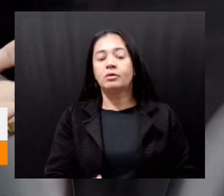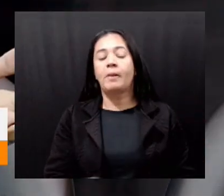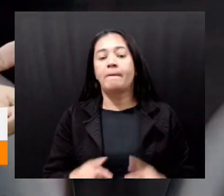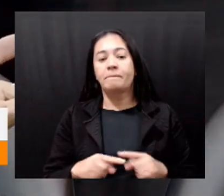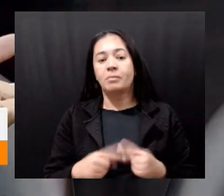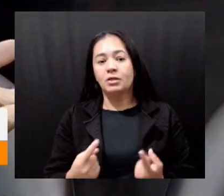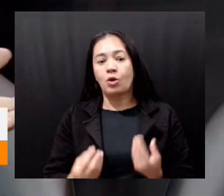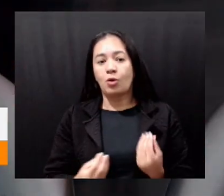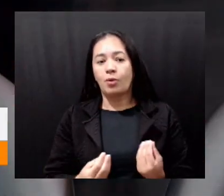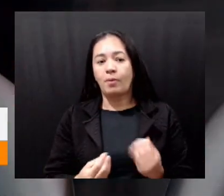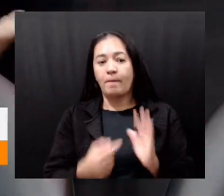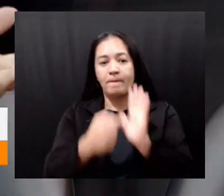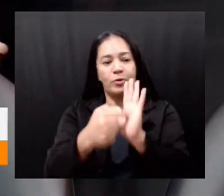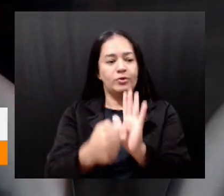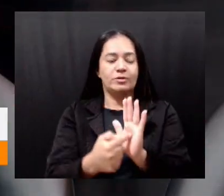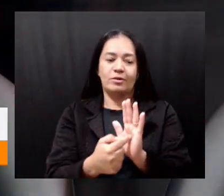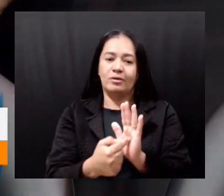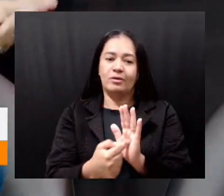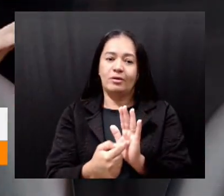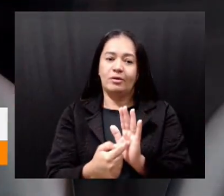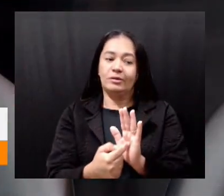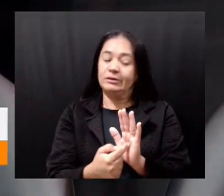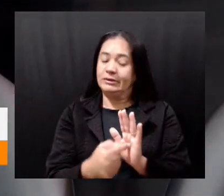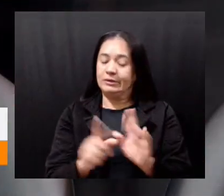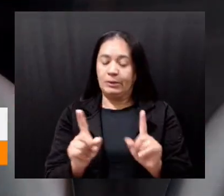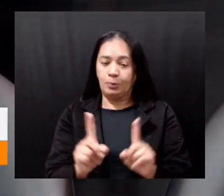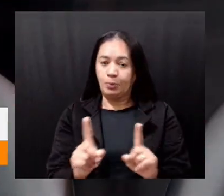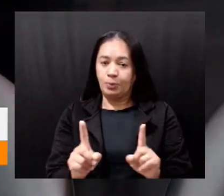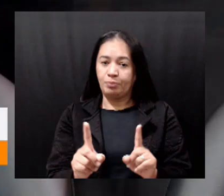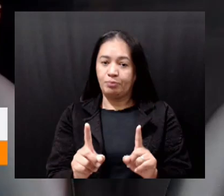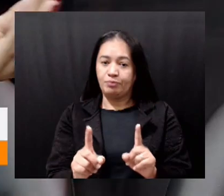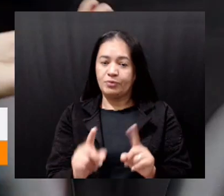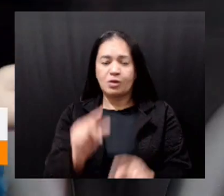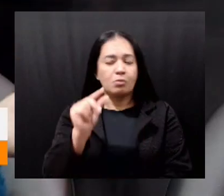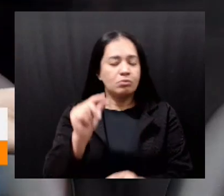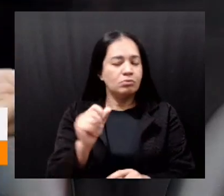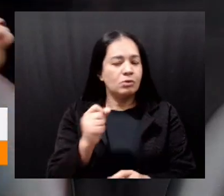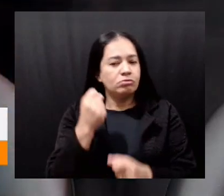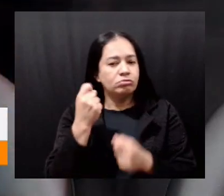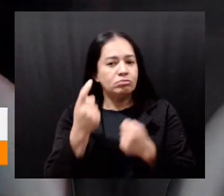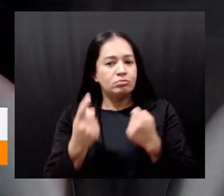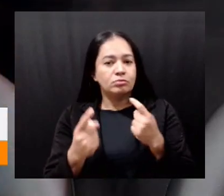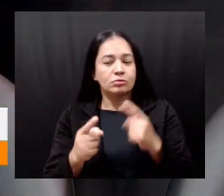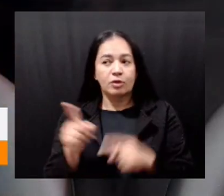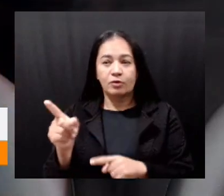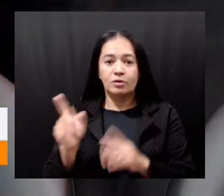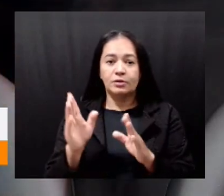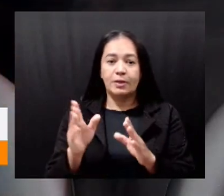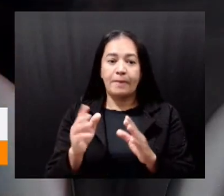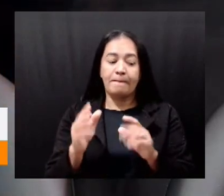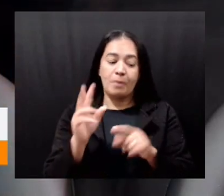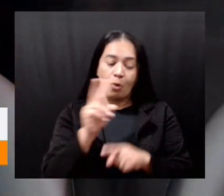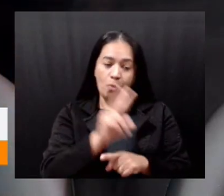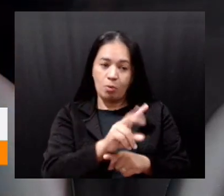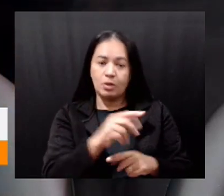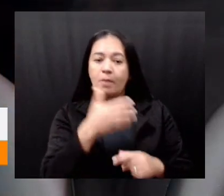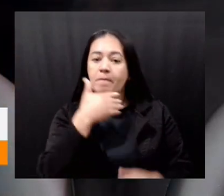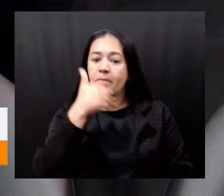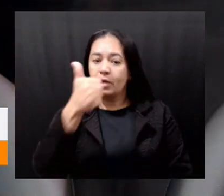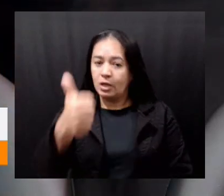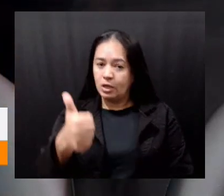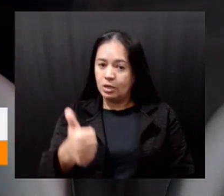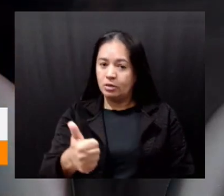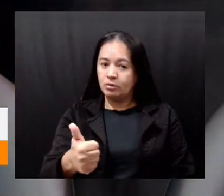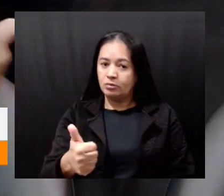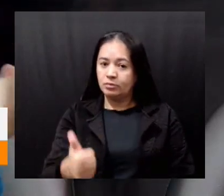expor muito as crianças, né, a esse tipo de notícia. O que você puder proteger, é melhor você proteger. Mas